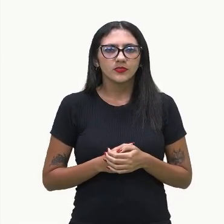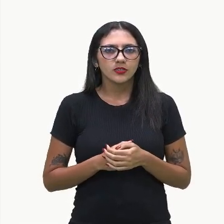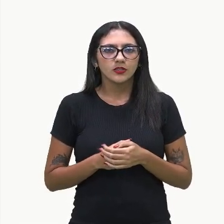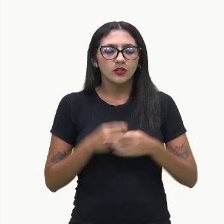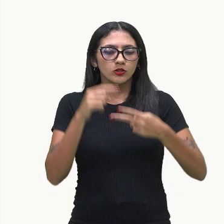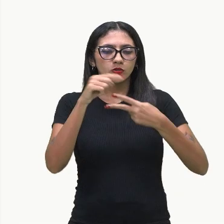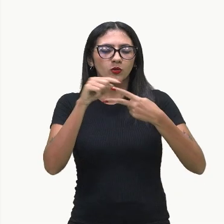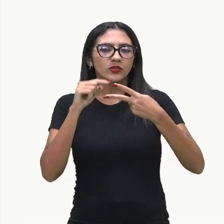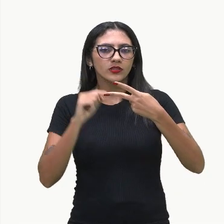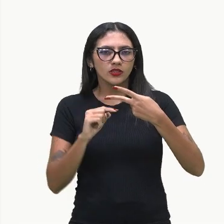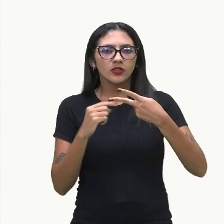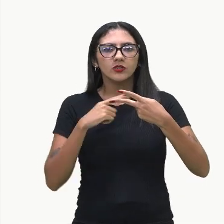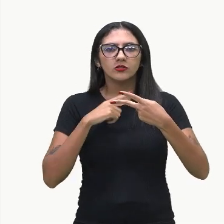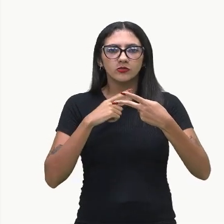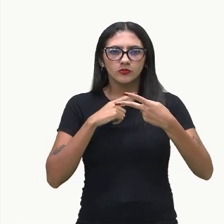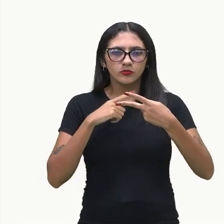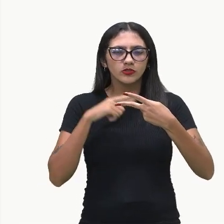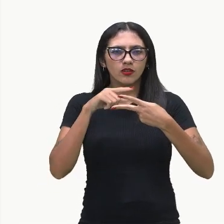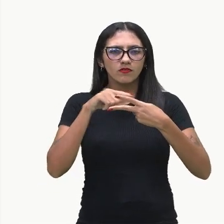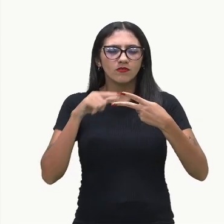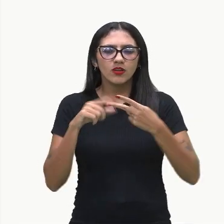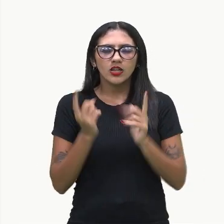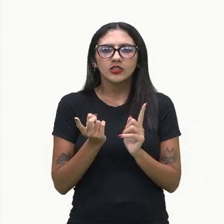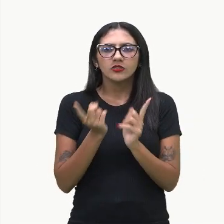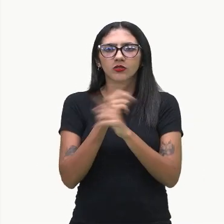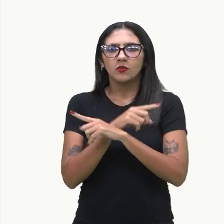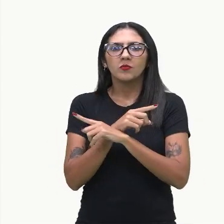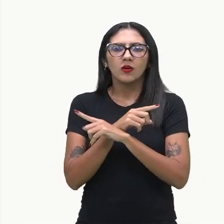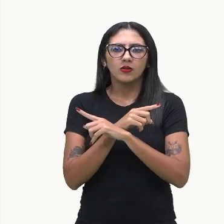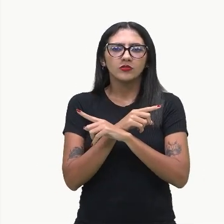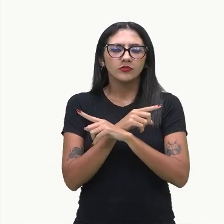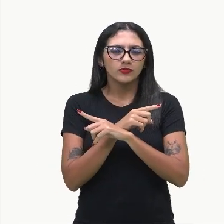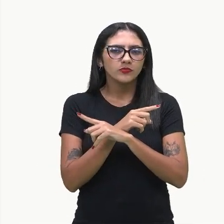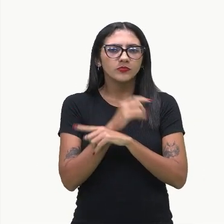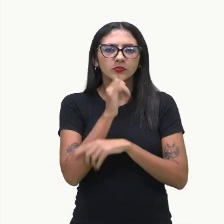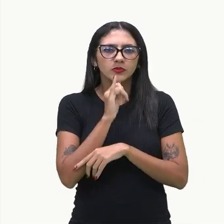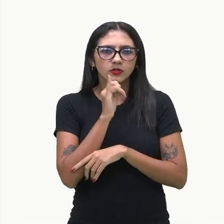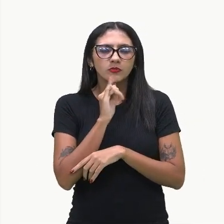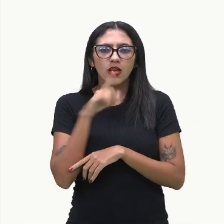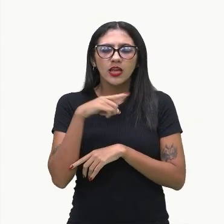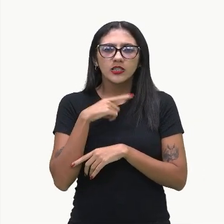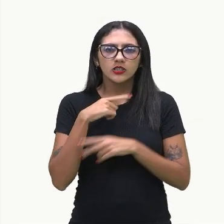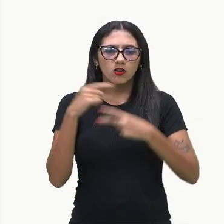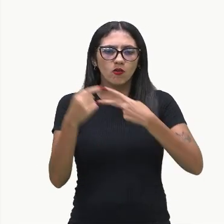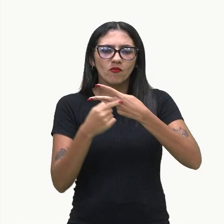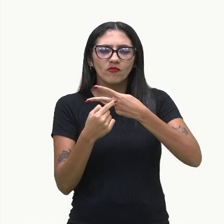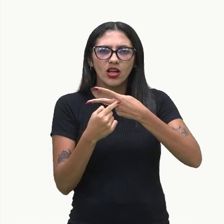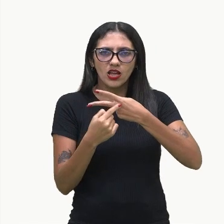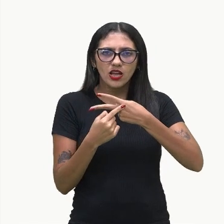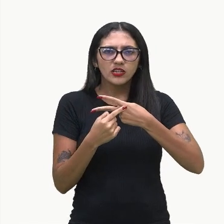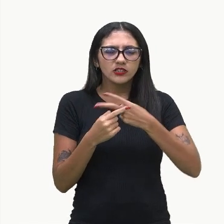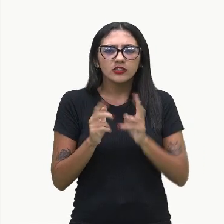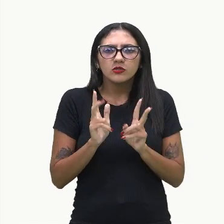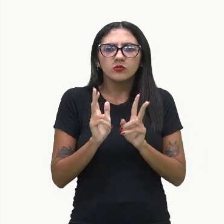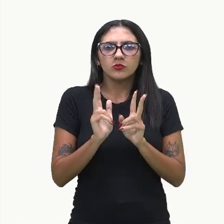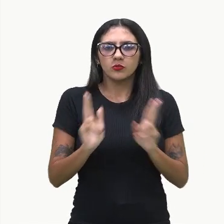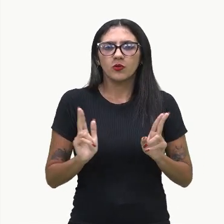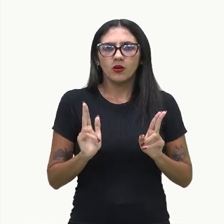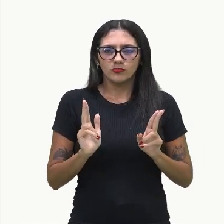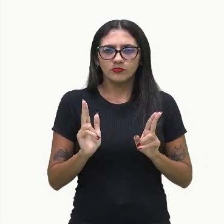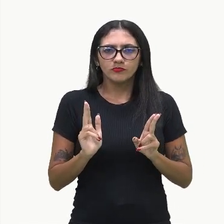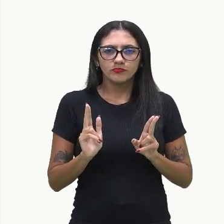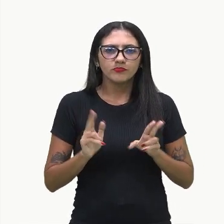são chamados de opostos pelo vértice quando possuem o mesmo vértice e os lados de